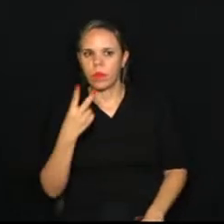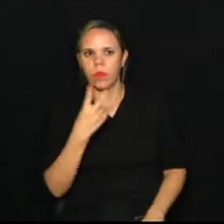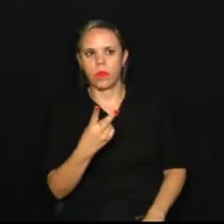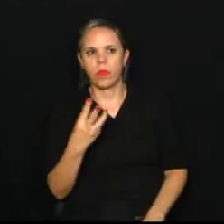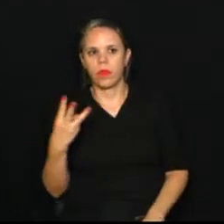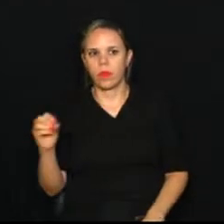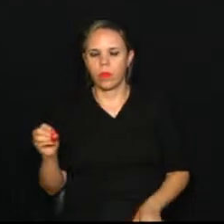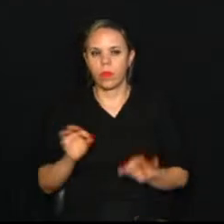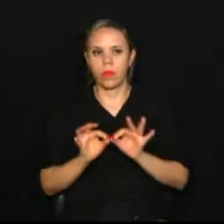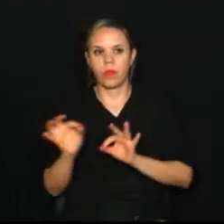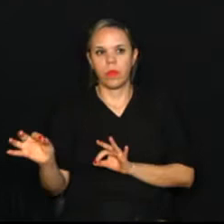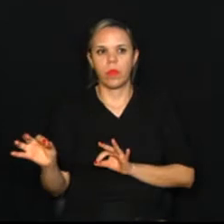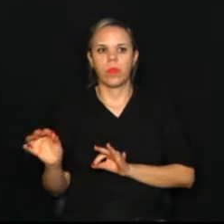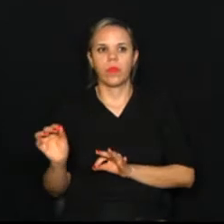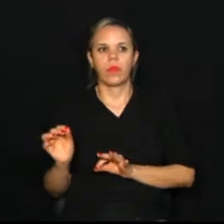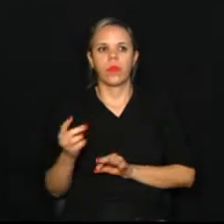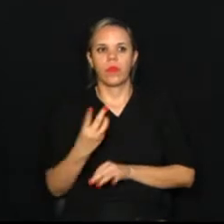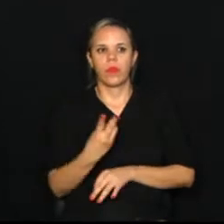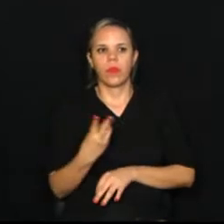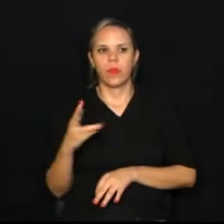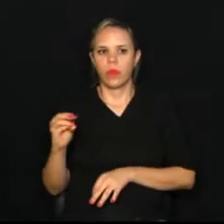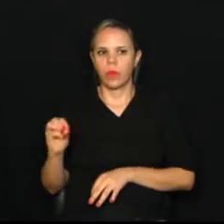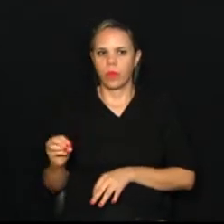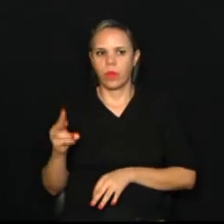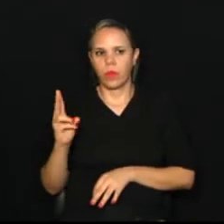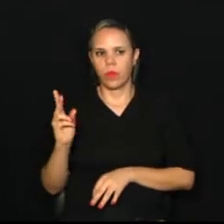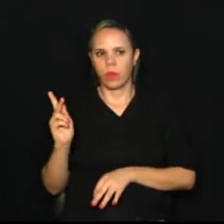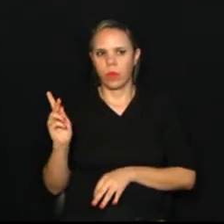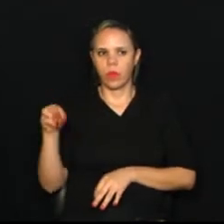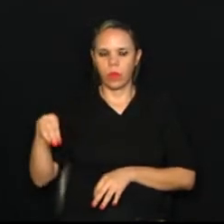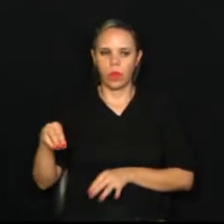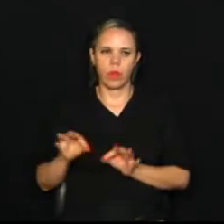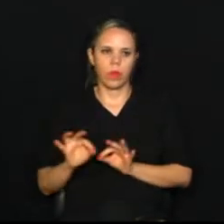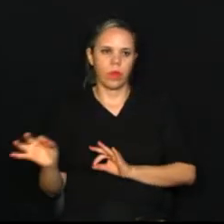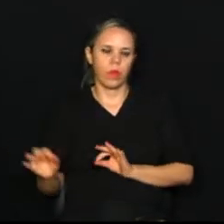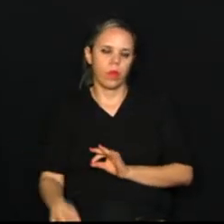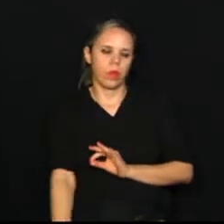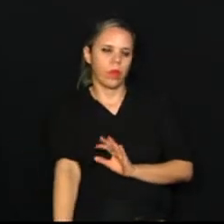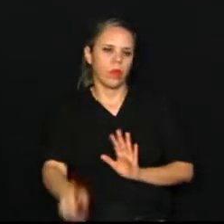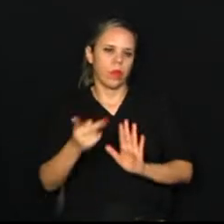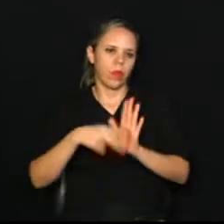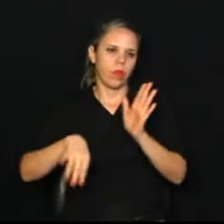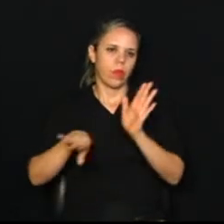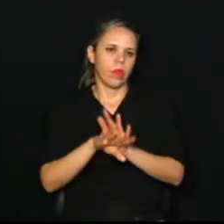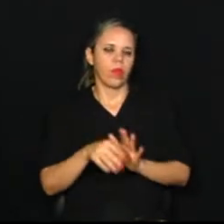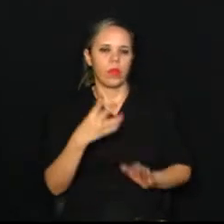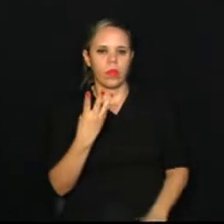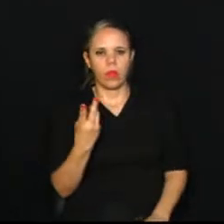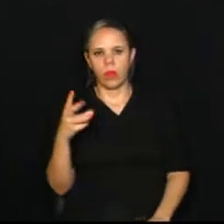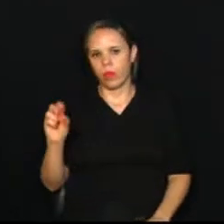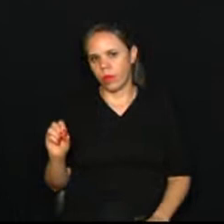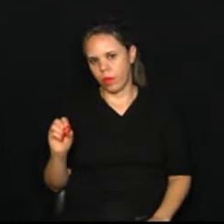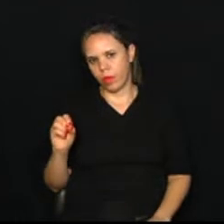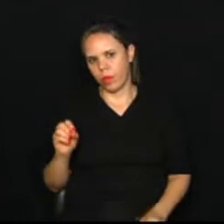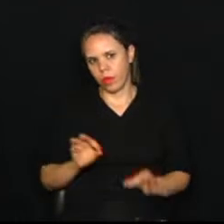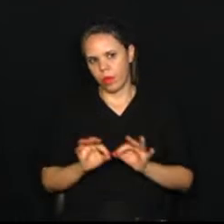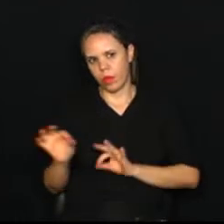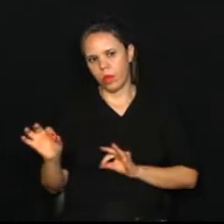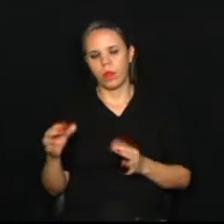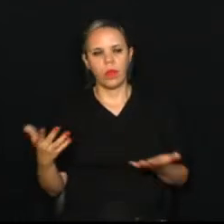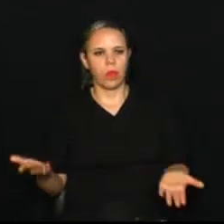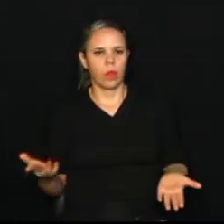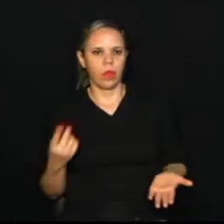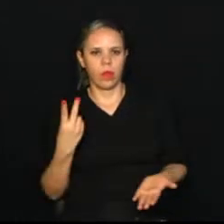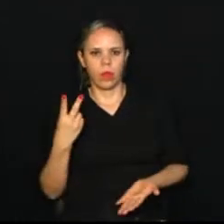230 quilômetros de fibra ótica. Nós temos um projeto que precisa chegar a 450 quilômetros. Ainda tem mais